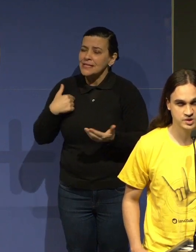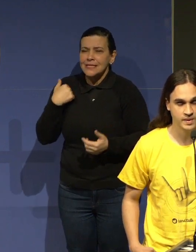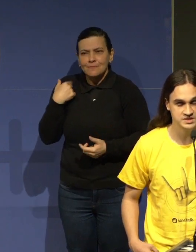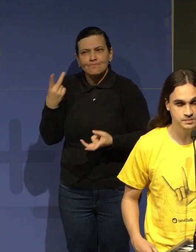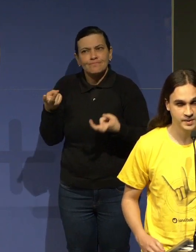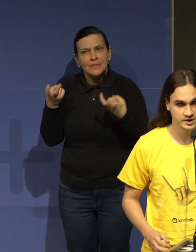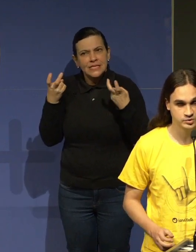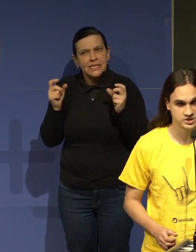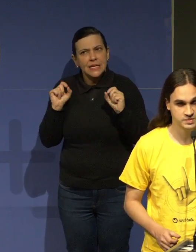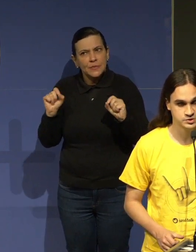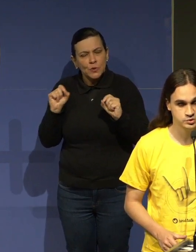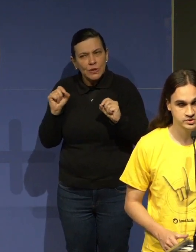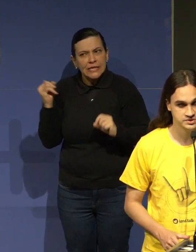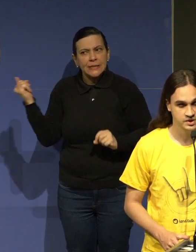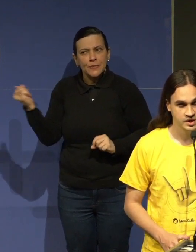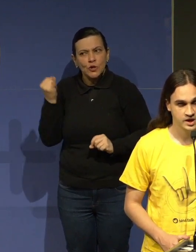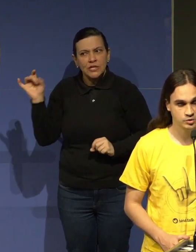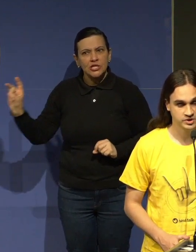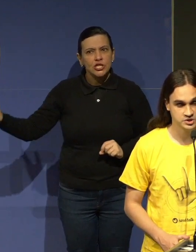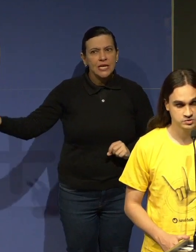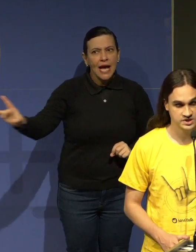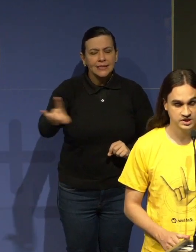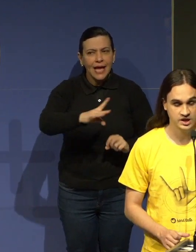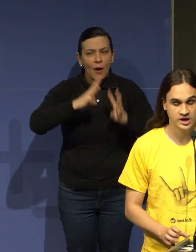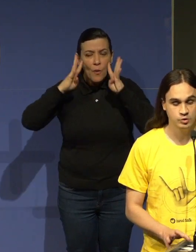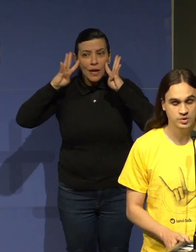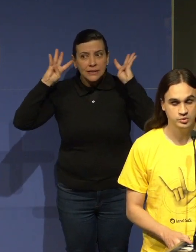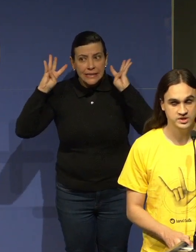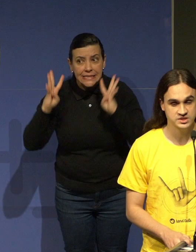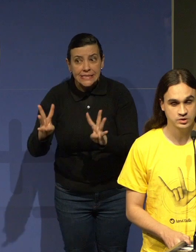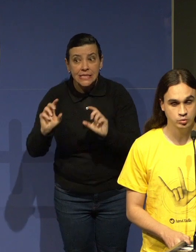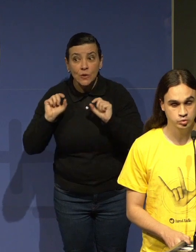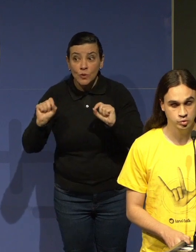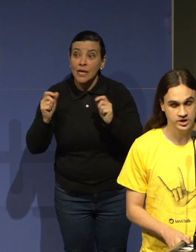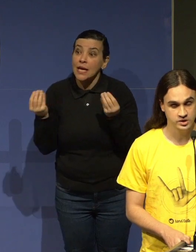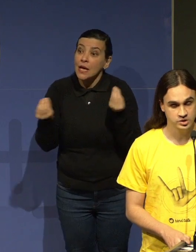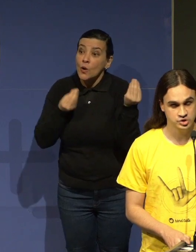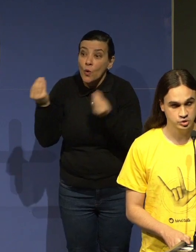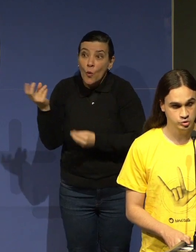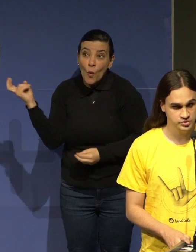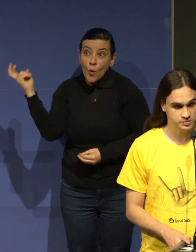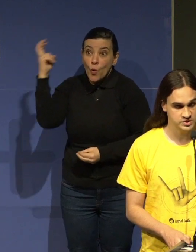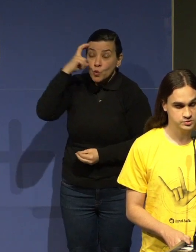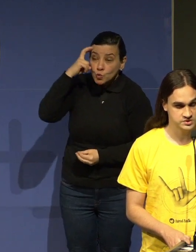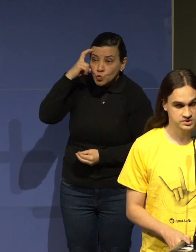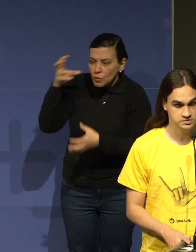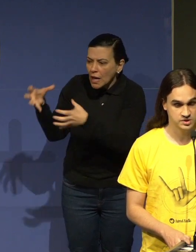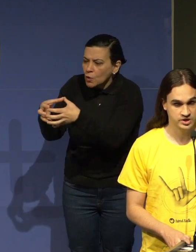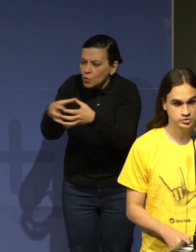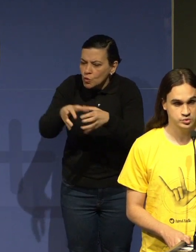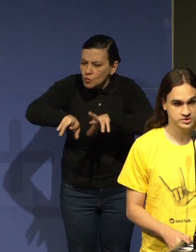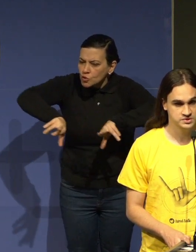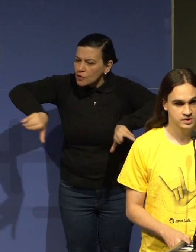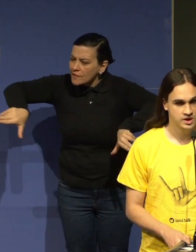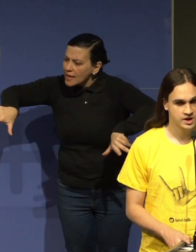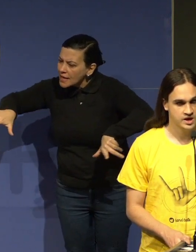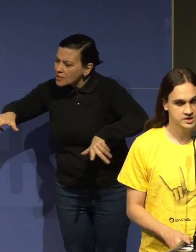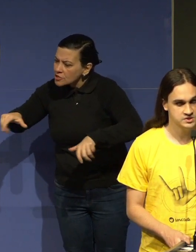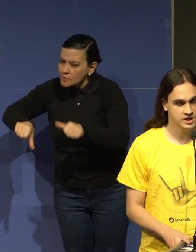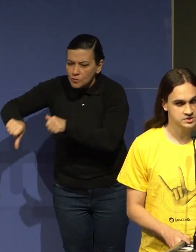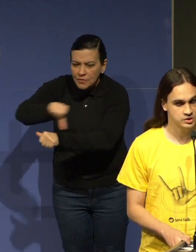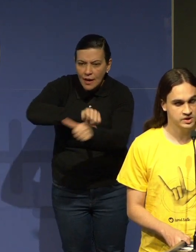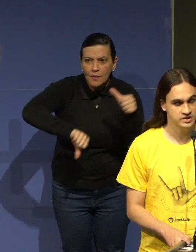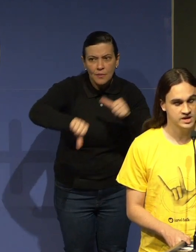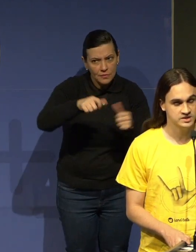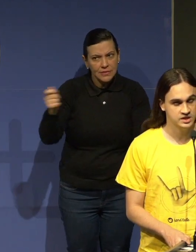percebi que tinha mais impacto nas pessoas é como que a gente consegue criar uma mudança na cultura de grupos de pessoas que estão trabalhando juntas.